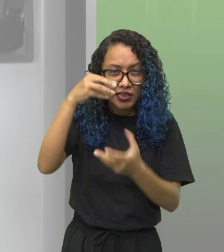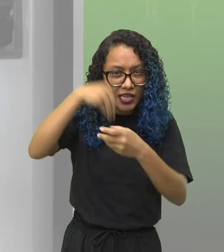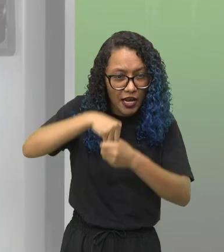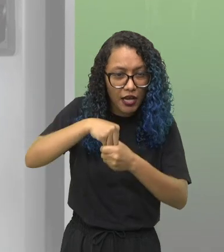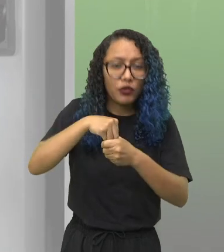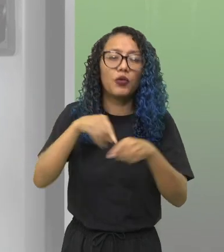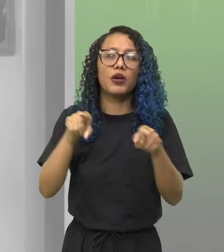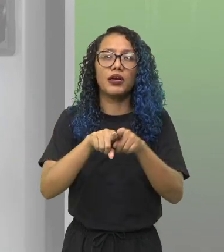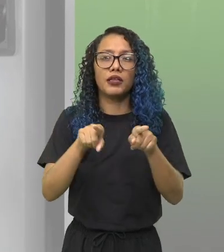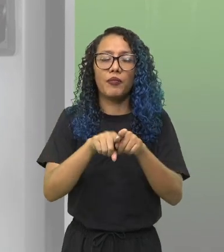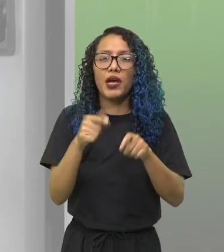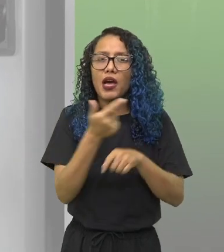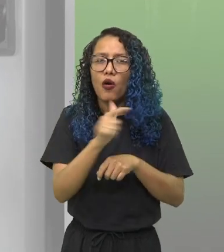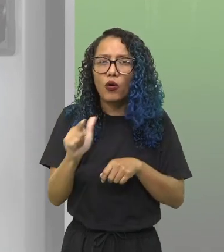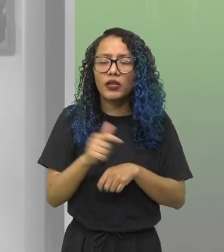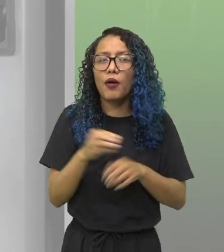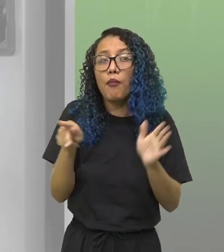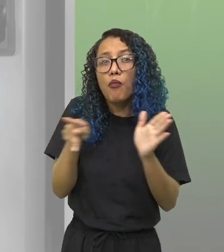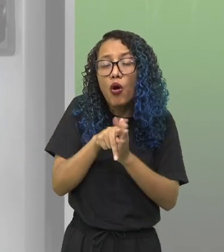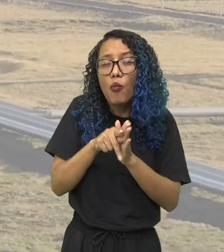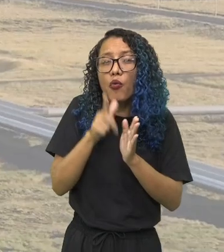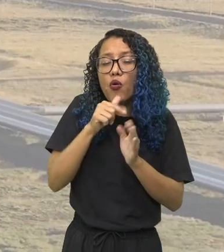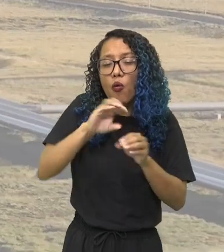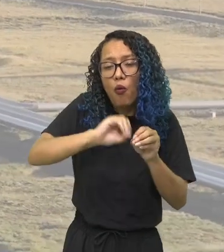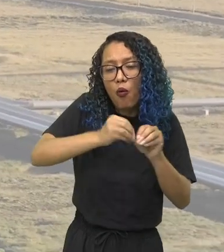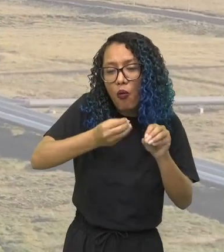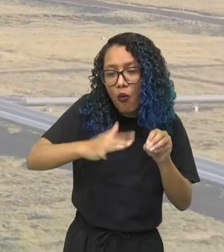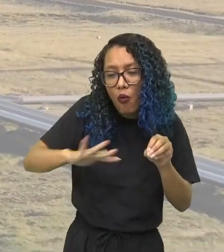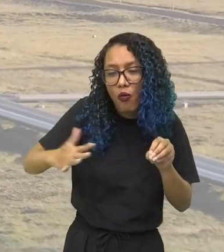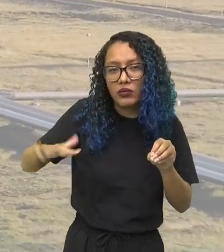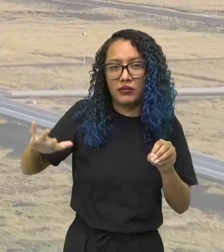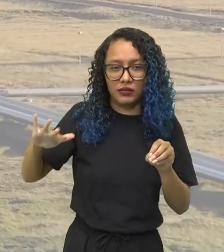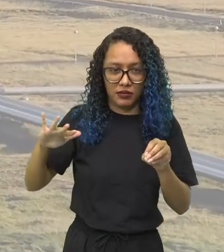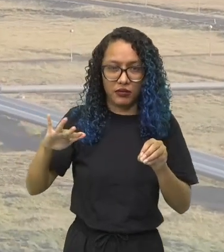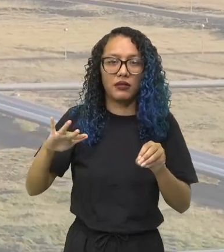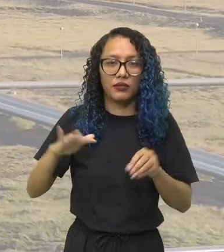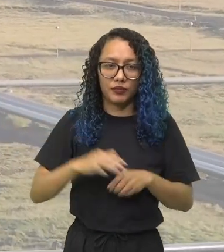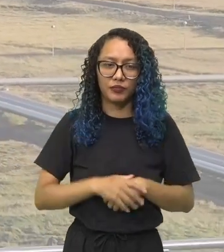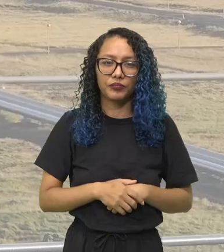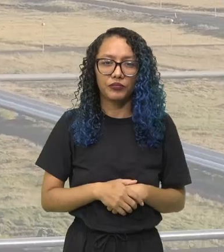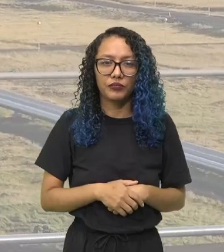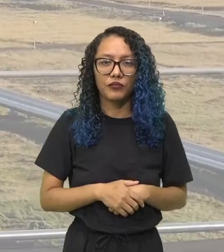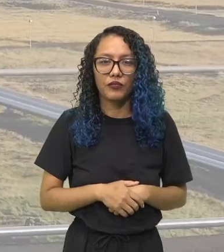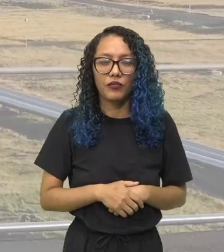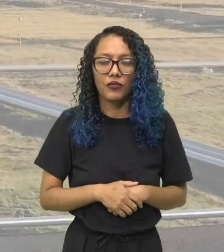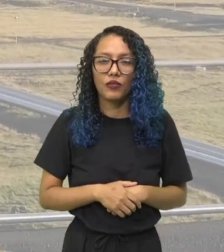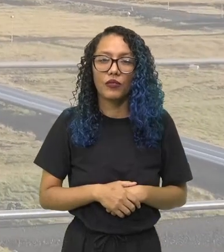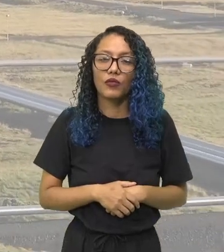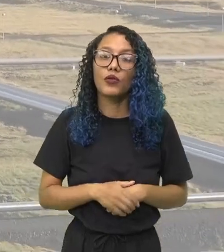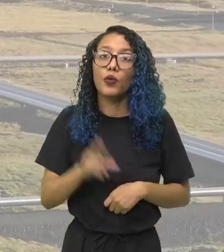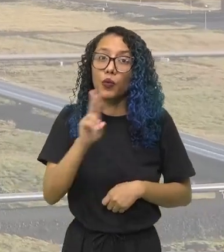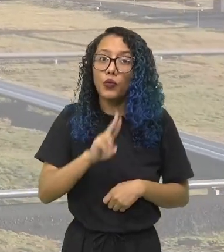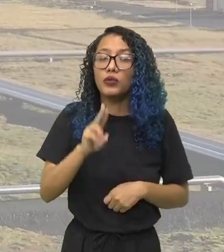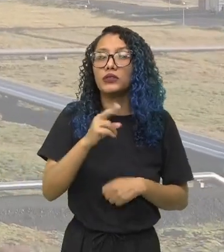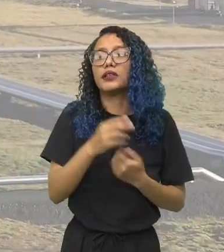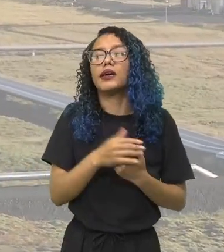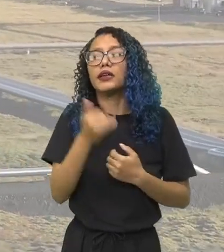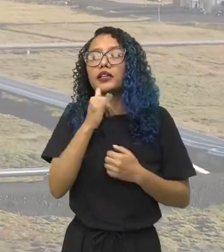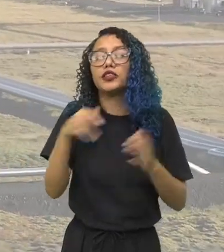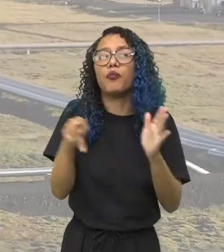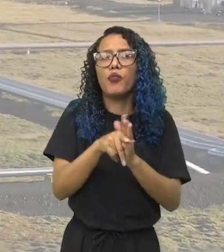energia oceânica, que vai, como fonte de energia oceânica, que vai utilizar a energia das